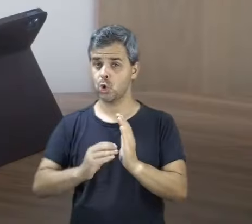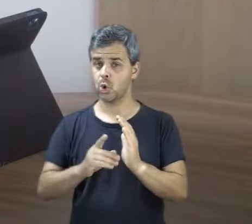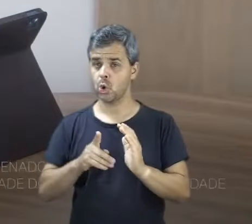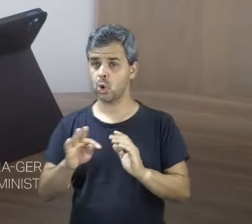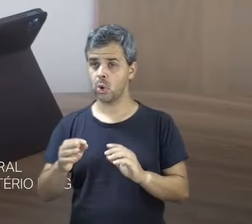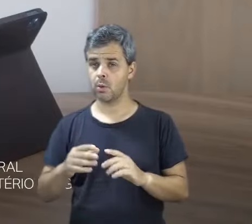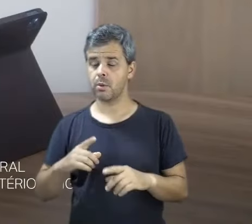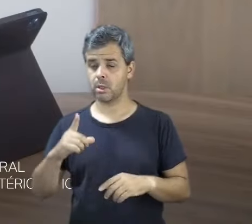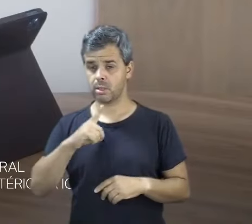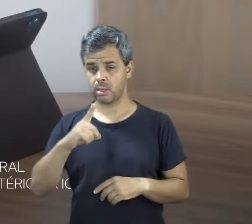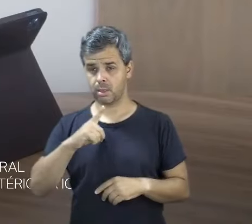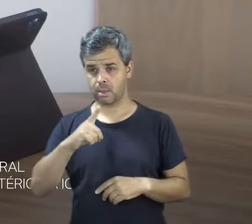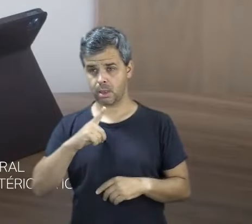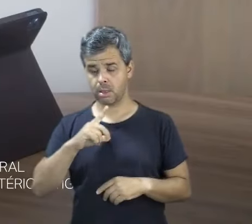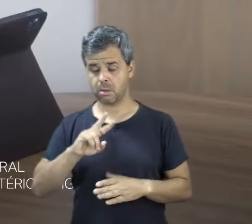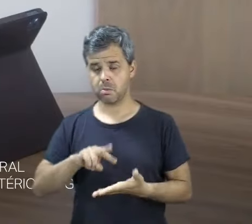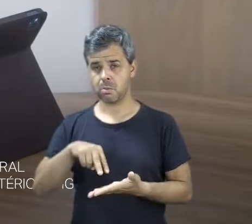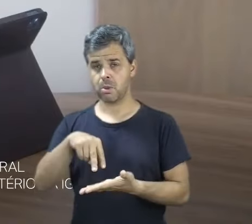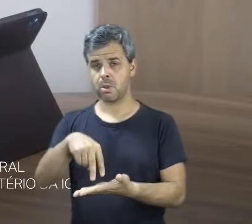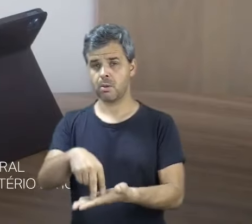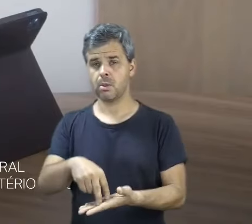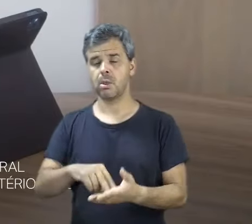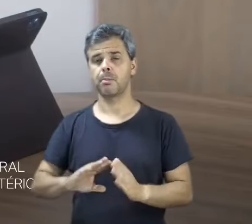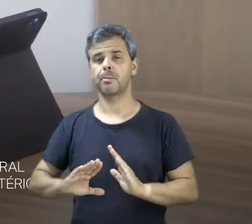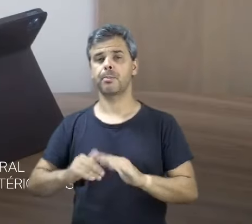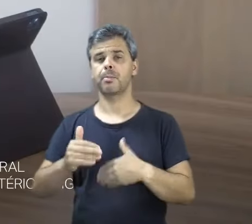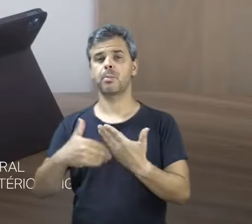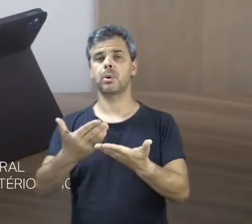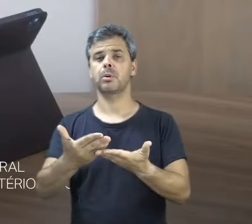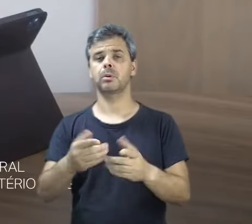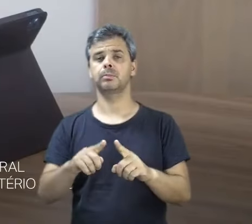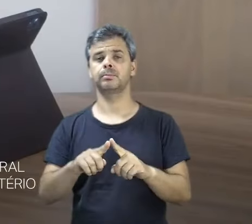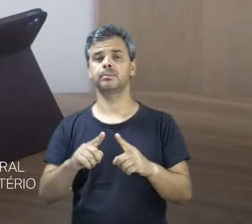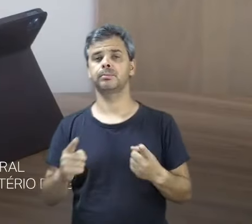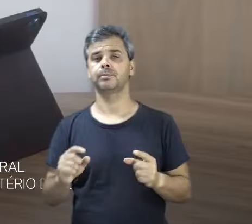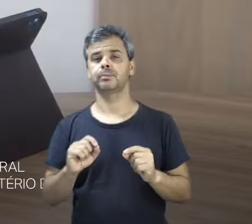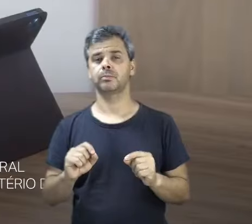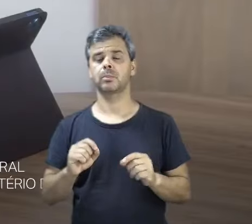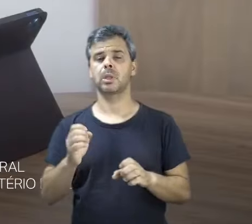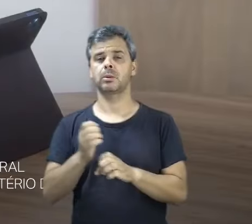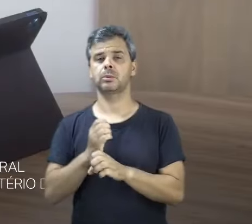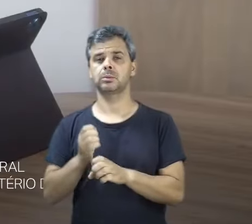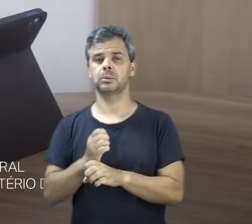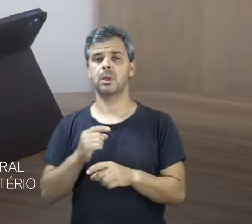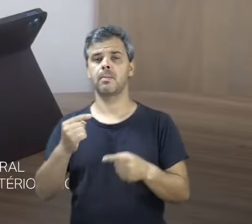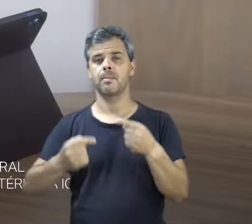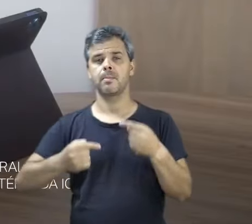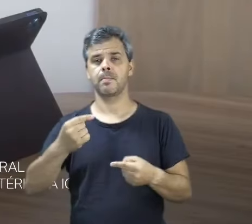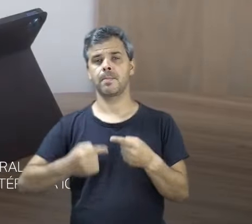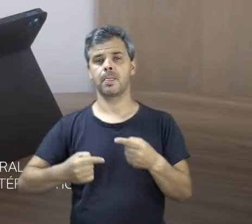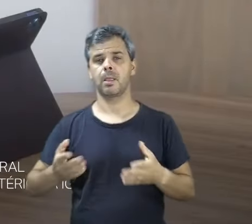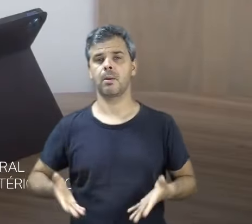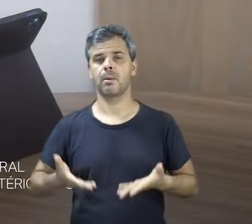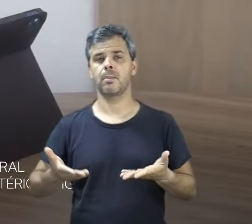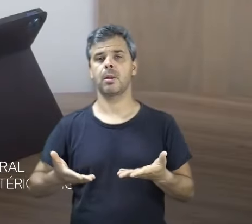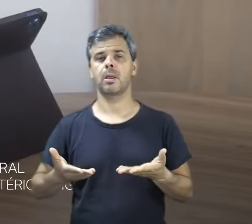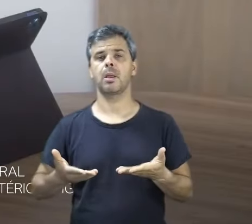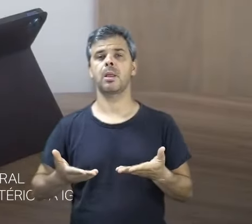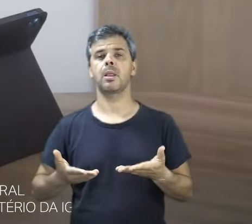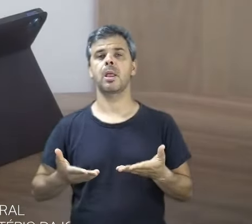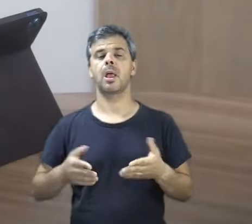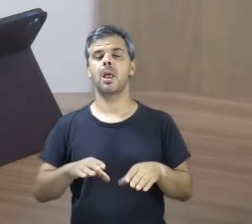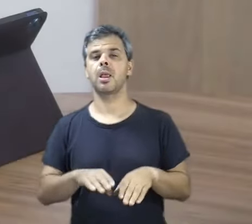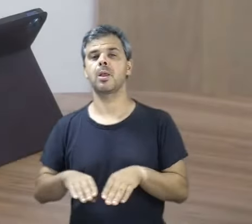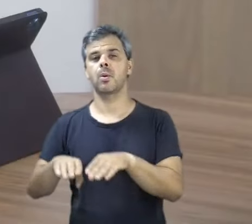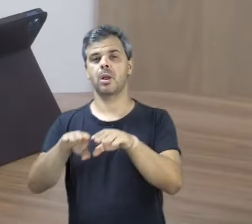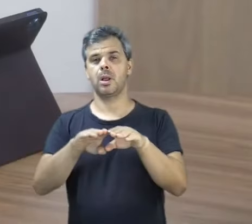sempre esteve, né, à frente de todo esse processo de construção das políticas de promoção da igualdade racial.